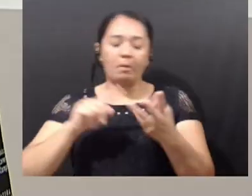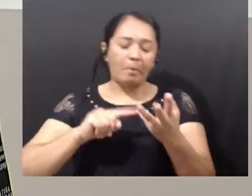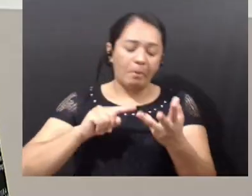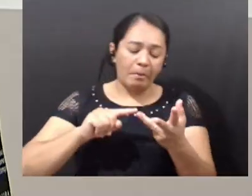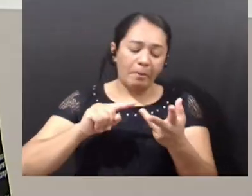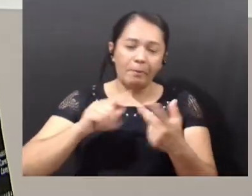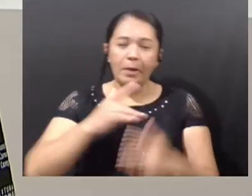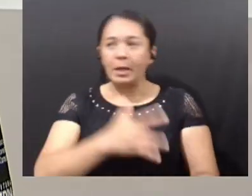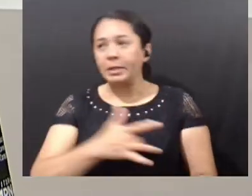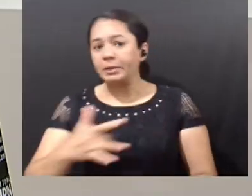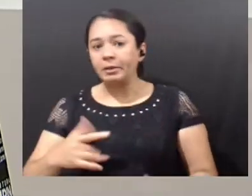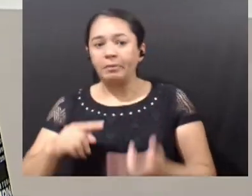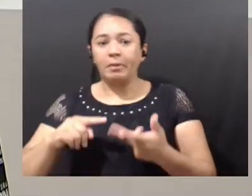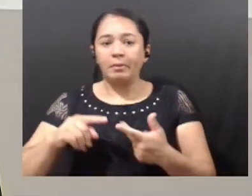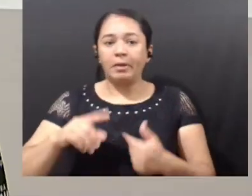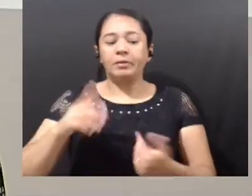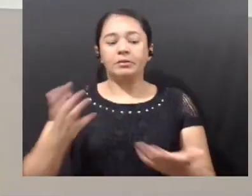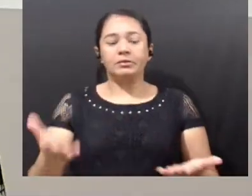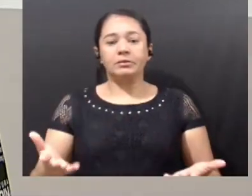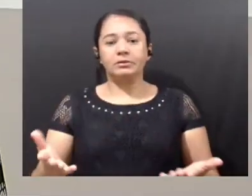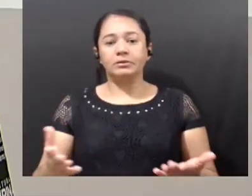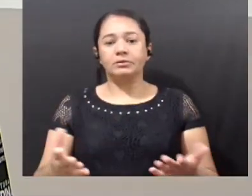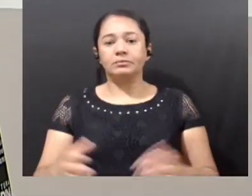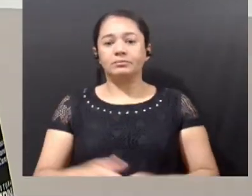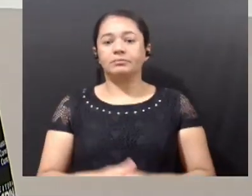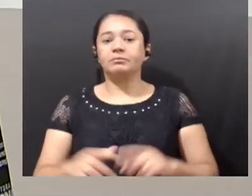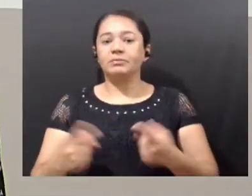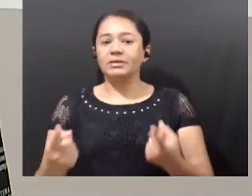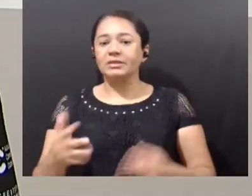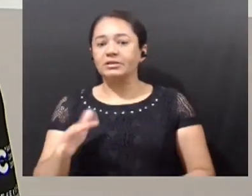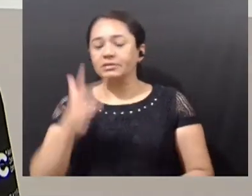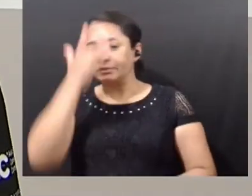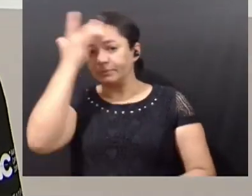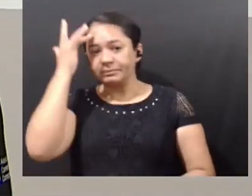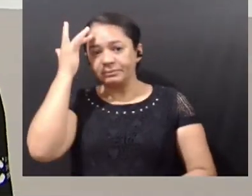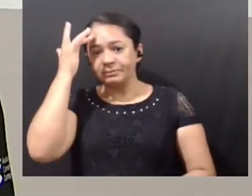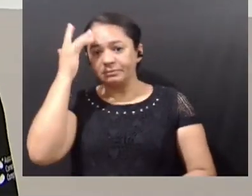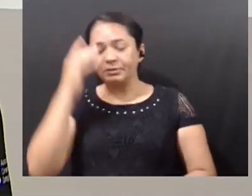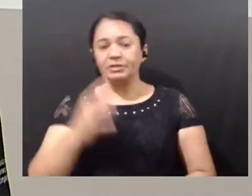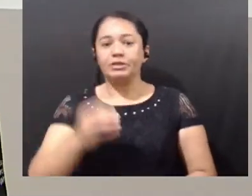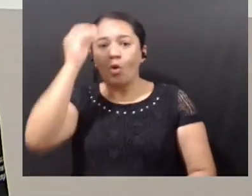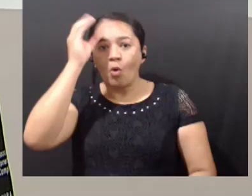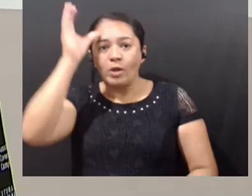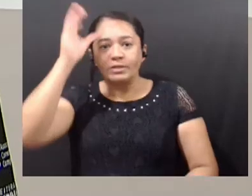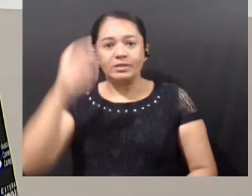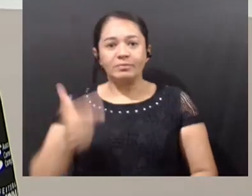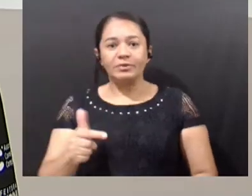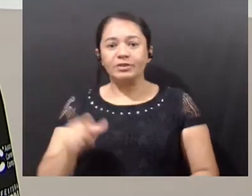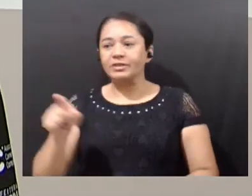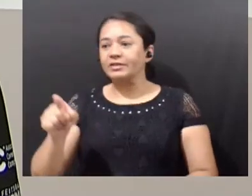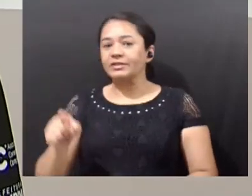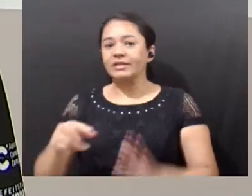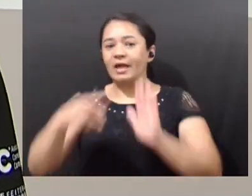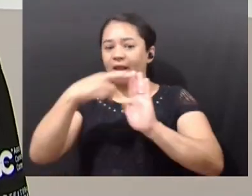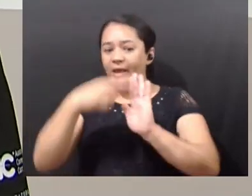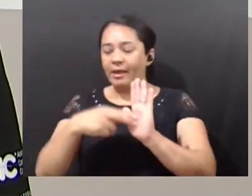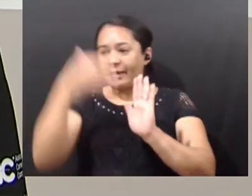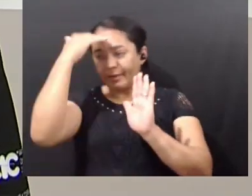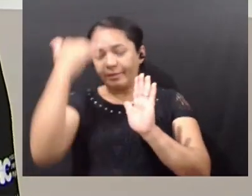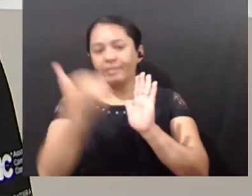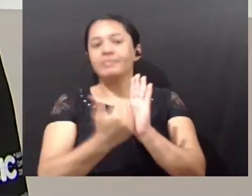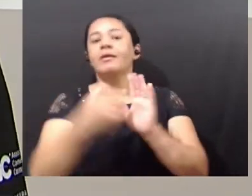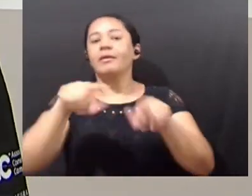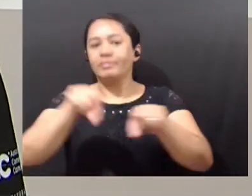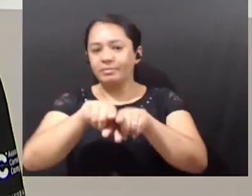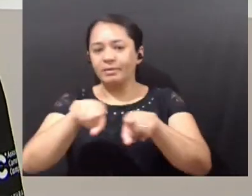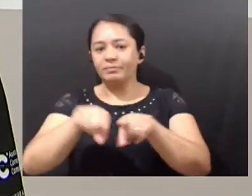direito à aposentadoria, mas às vezes a pessoa não tem conhecimento de que ela tem regras. E isso as pessoas